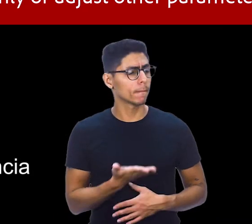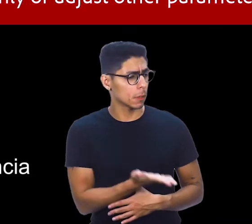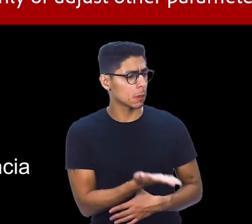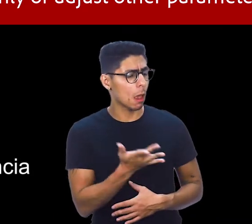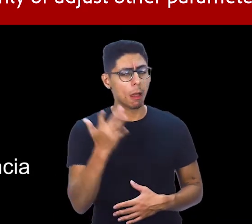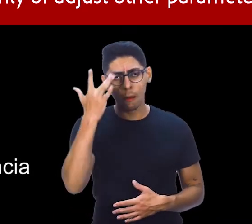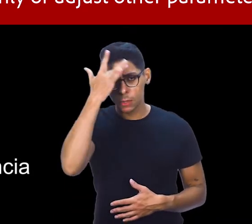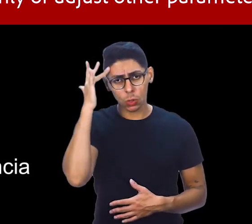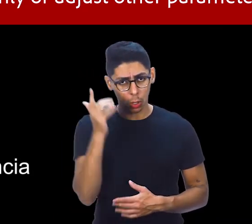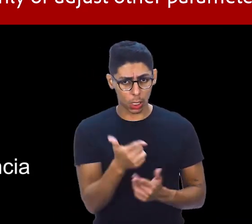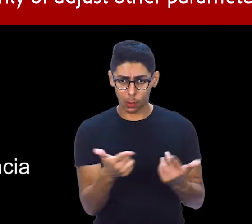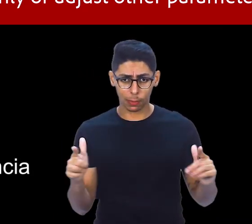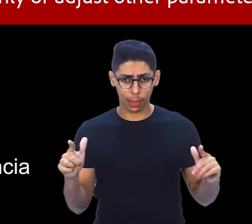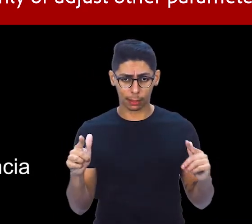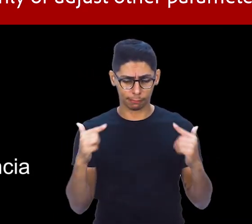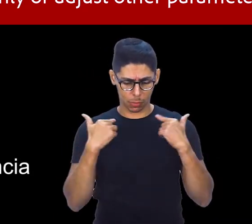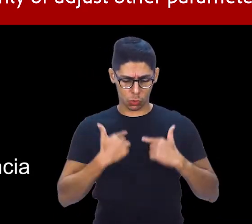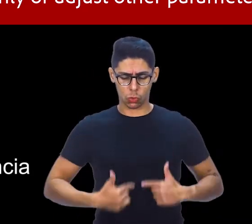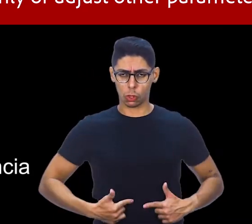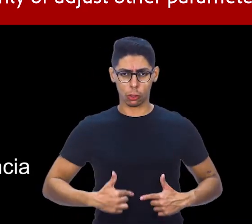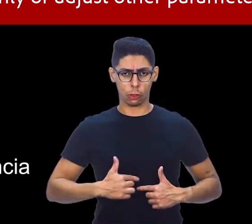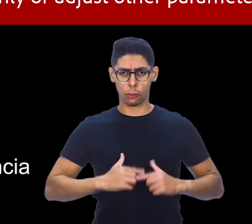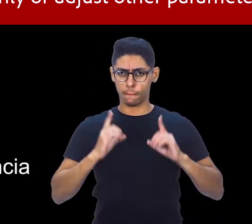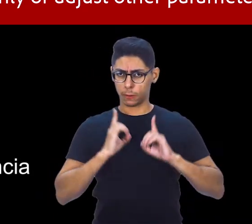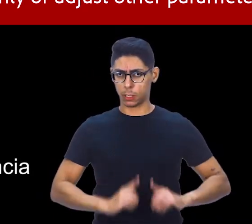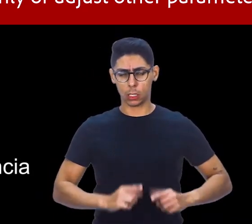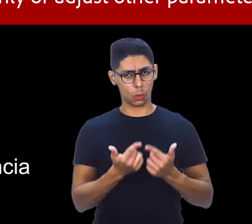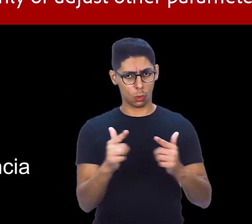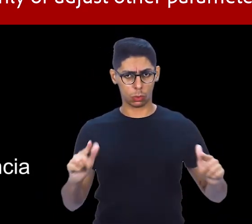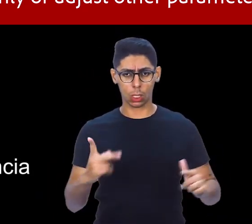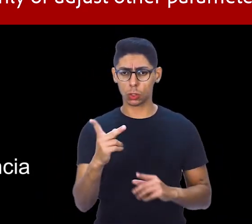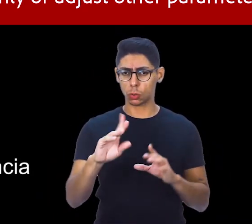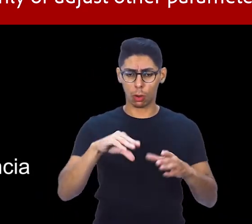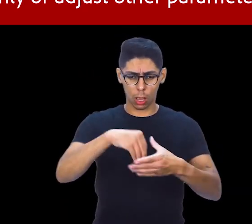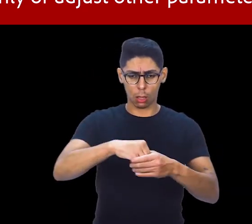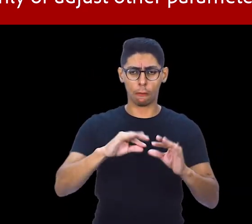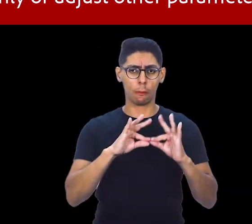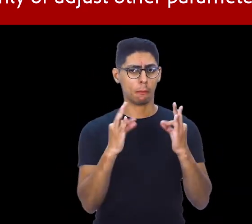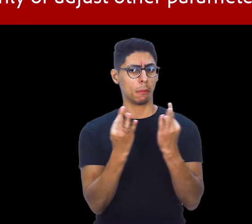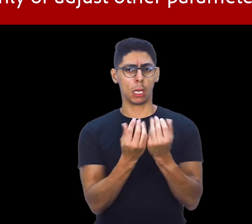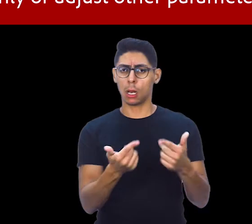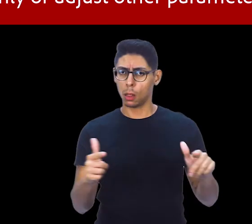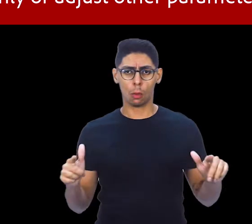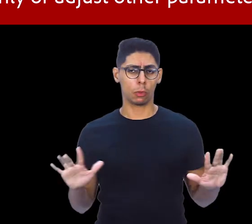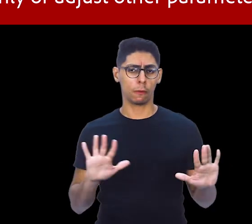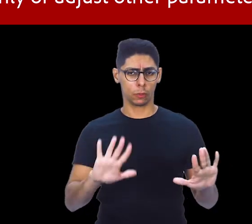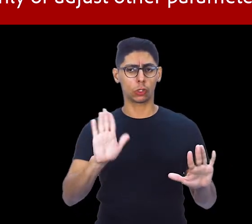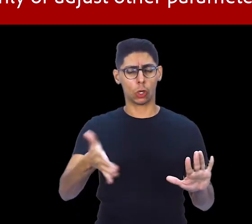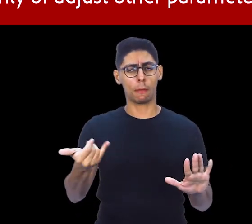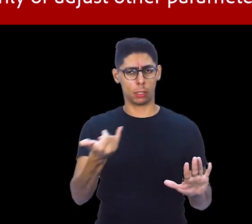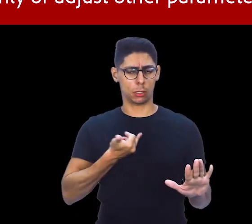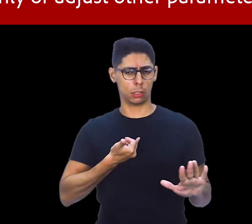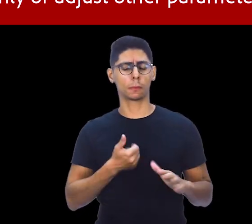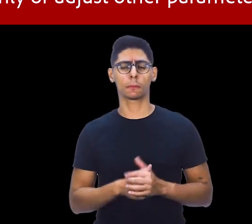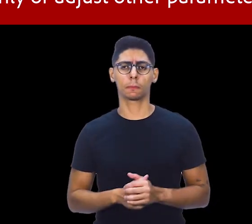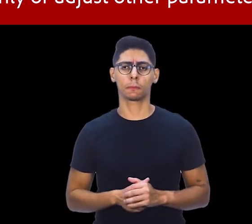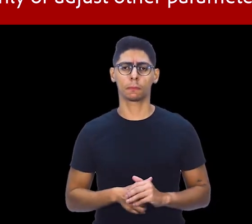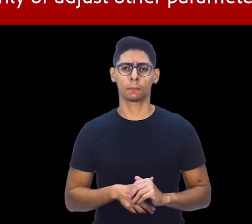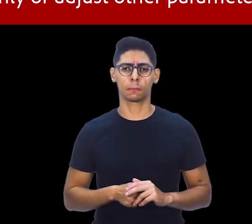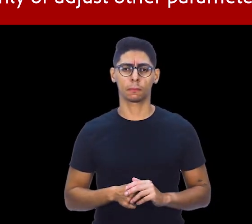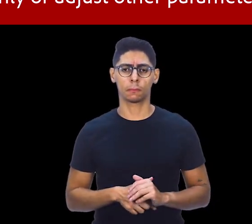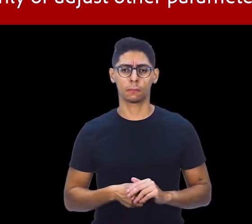pessoa que não tem deficiência, na sua família também não tem, você já me contou. Você é uma pessoa